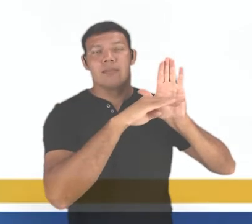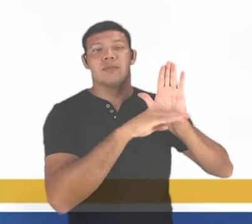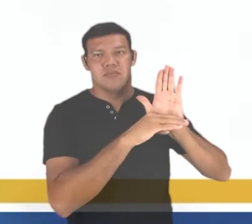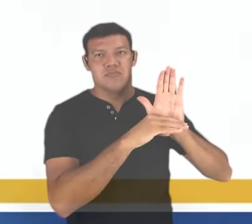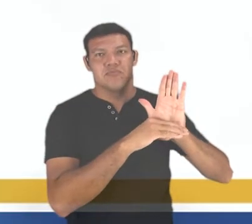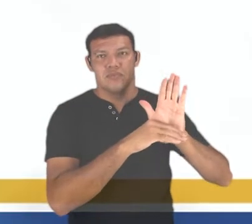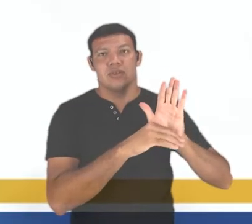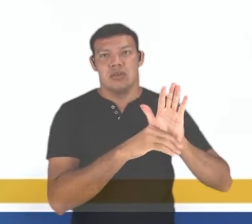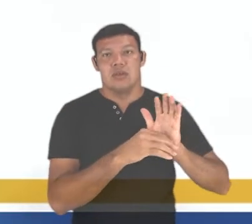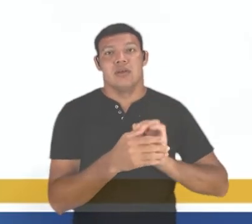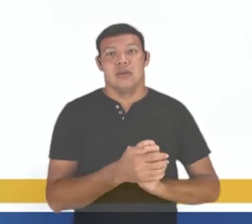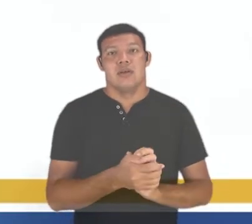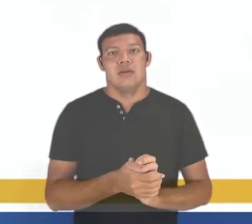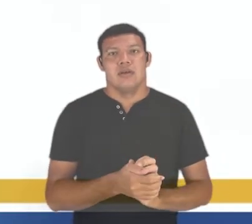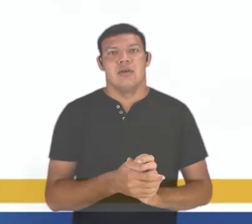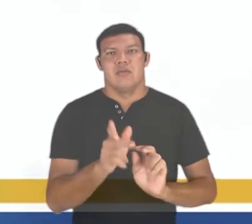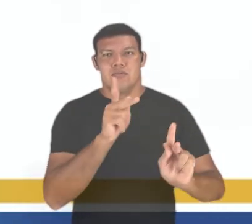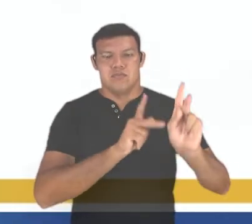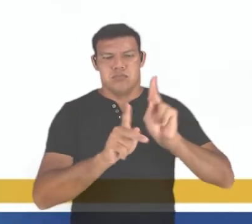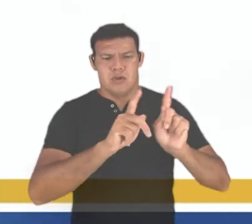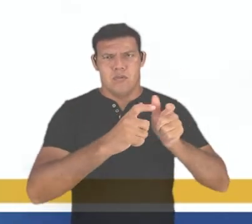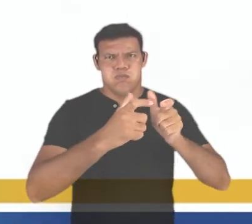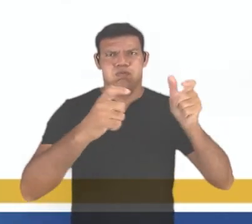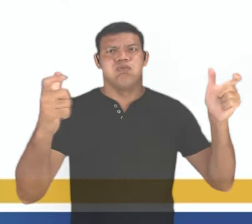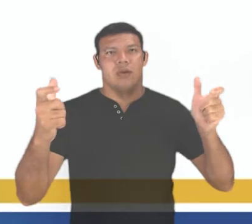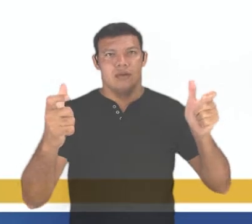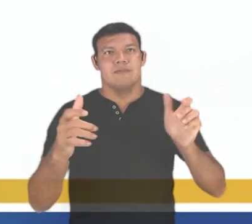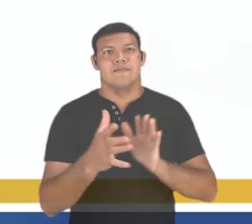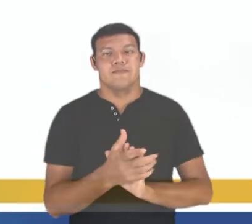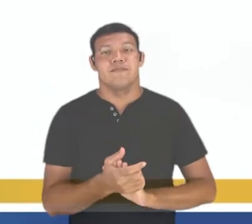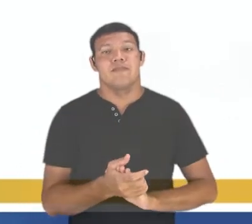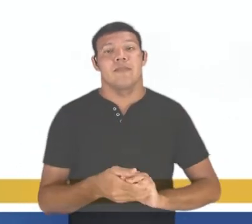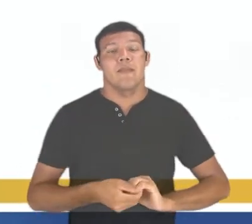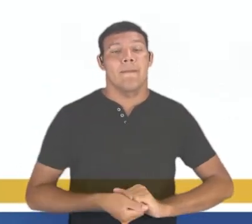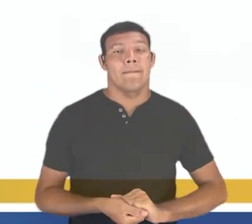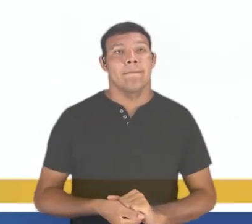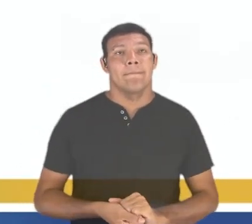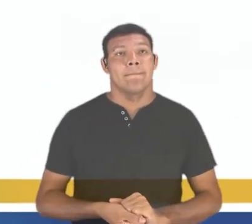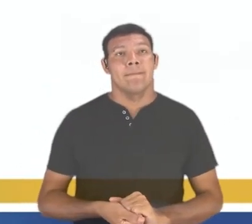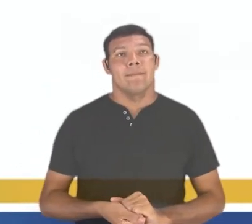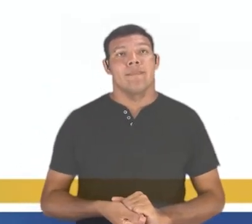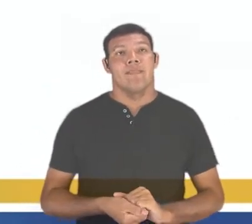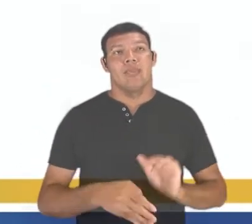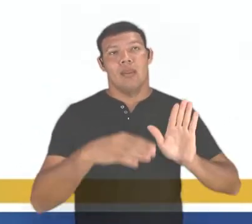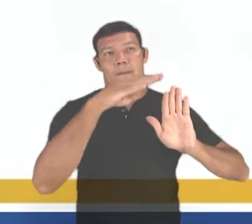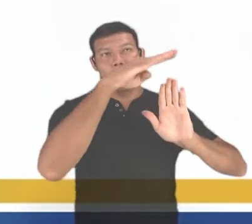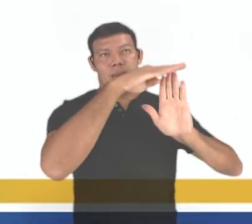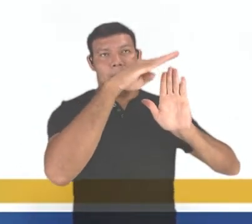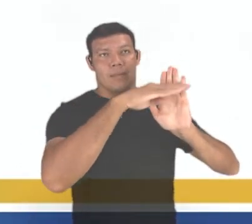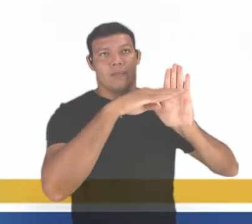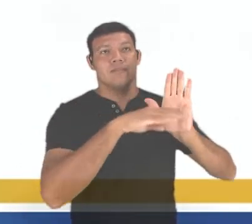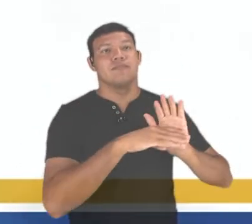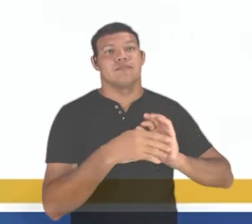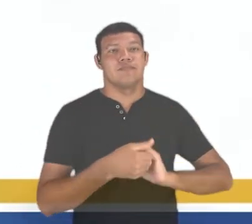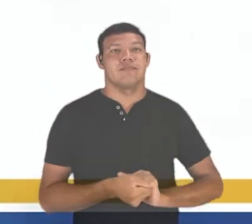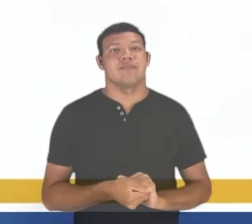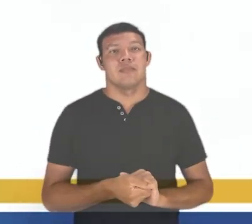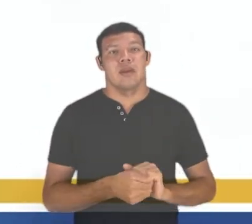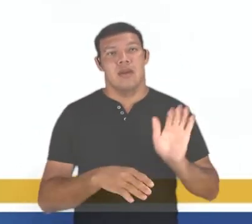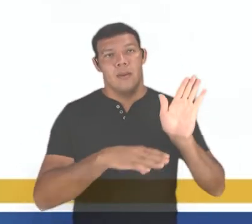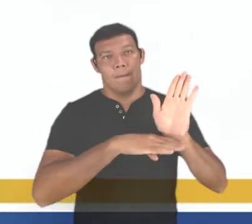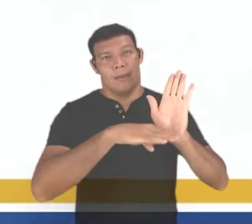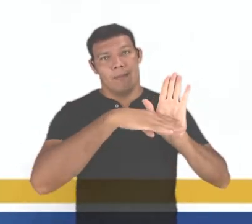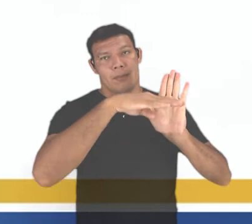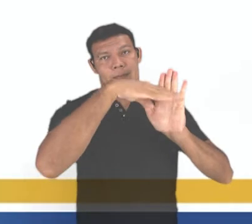do mundo. Eu não vou citar todos para a gente ganhar tempo, mas nós temos aí em ordem decrescente a China em primeiro lugar, e vem